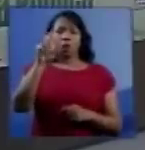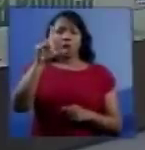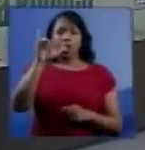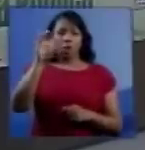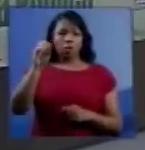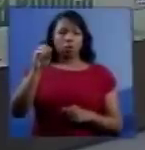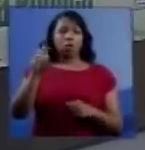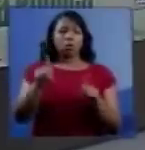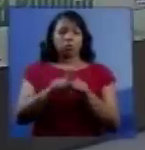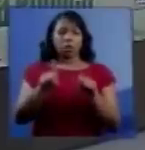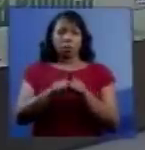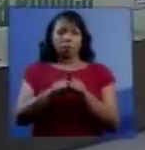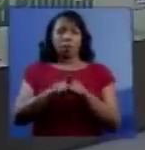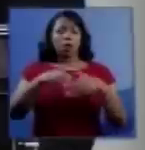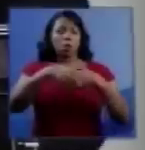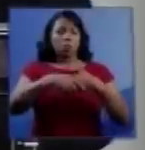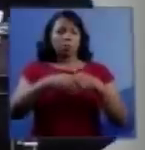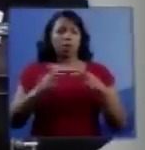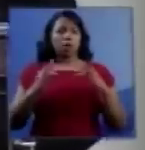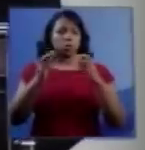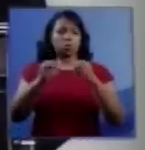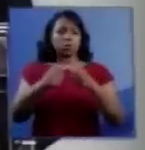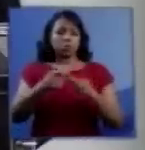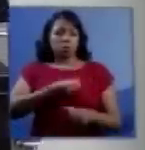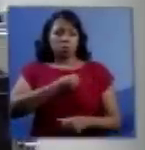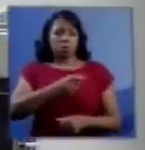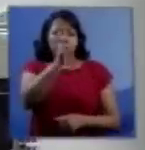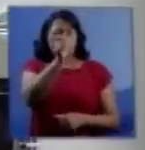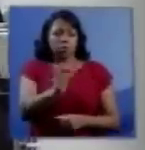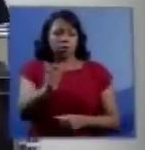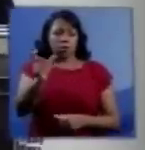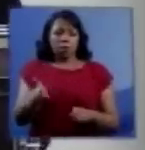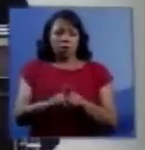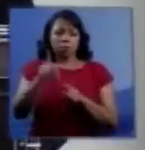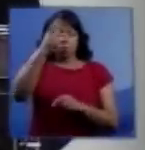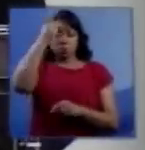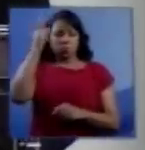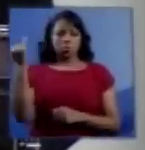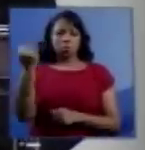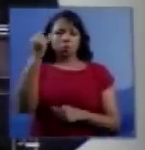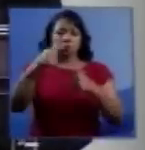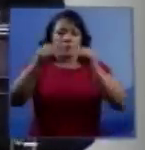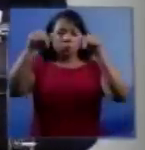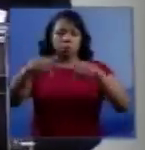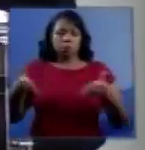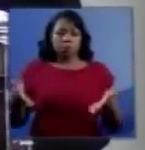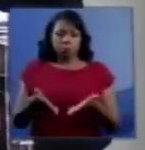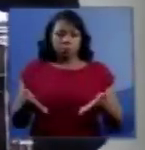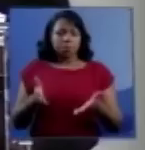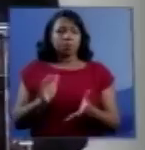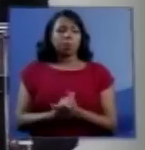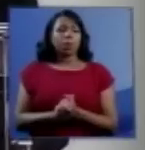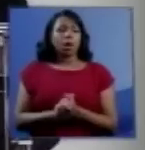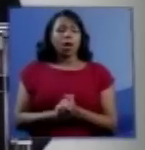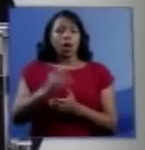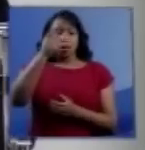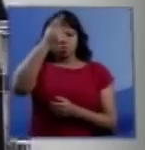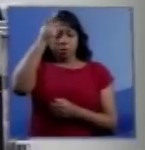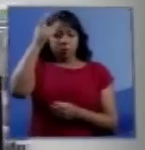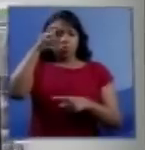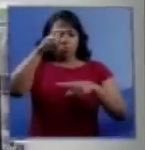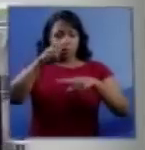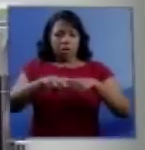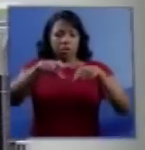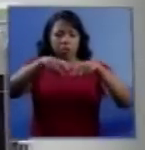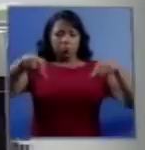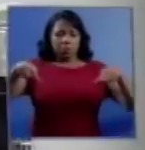adpf para cumprimentar a todos os presentes a todas as autoridades as pessoas que compõem esta mesa